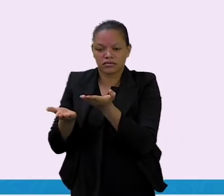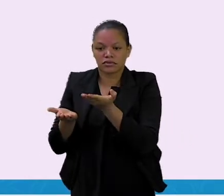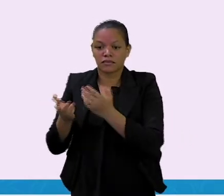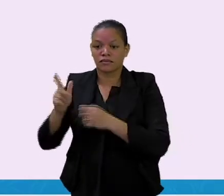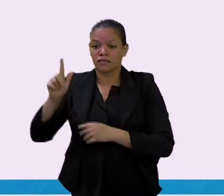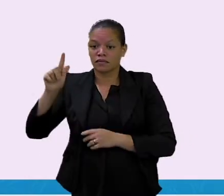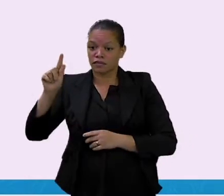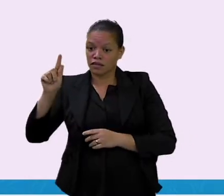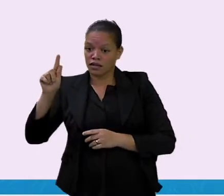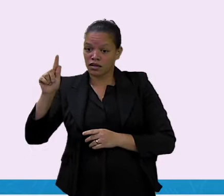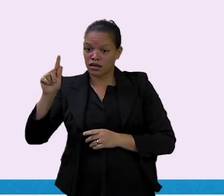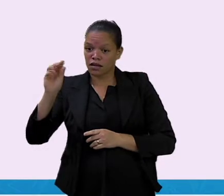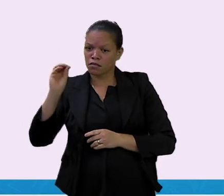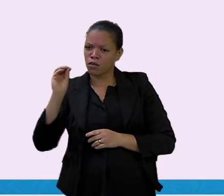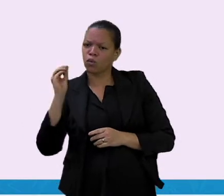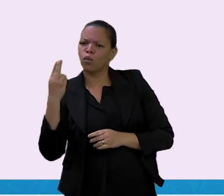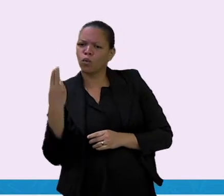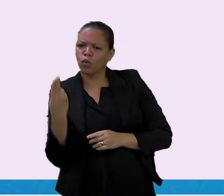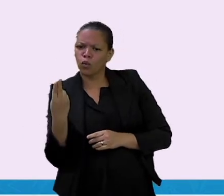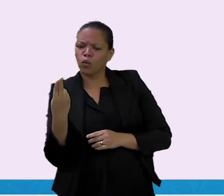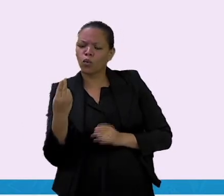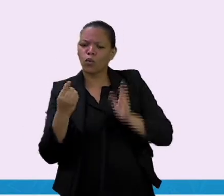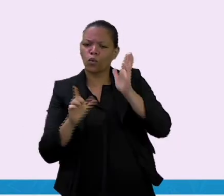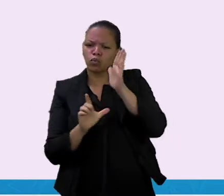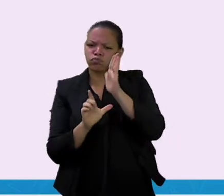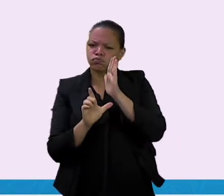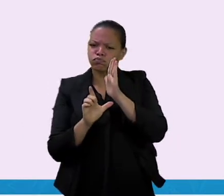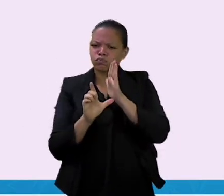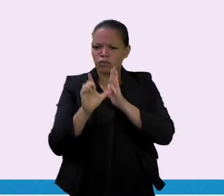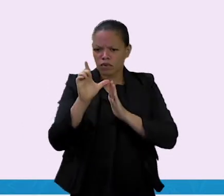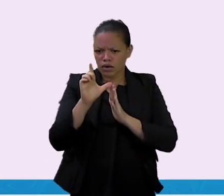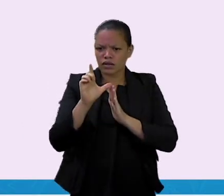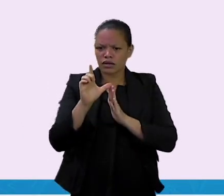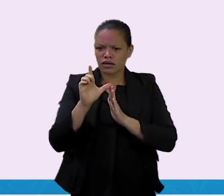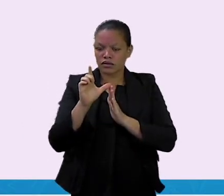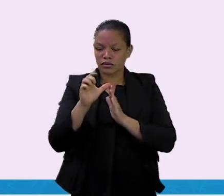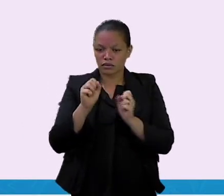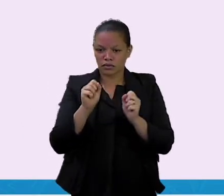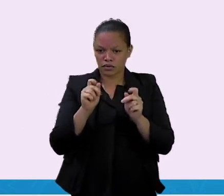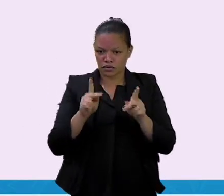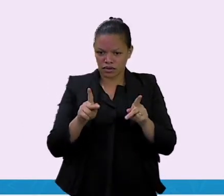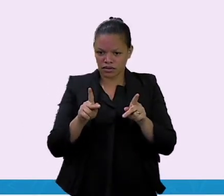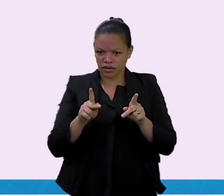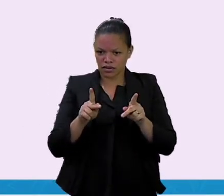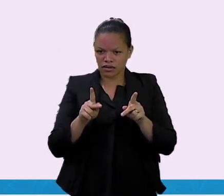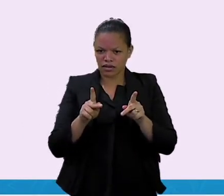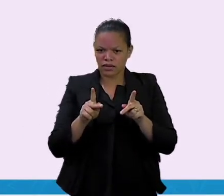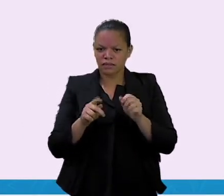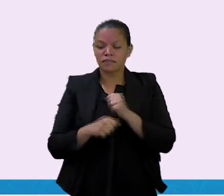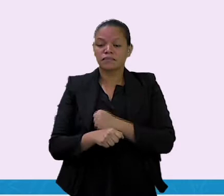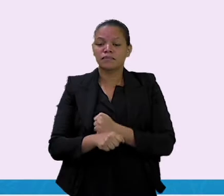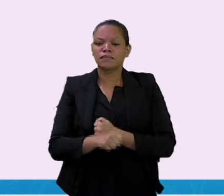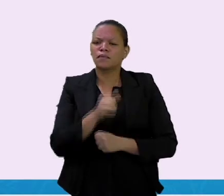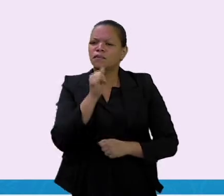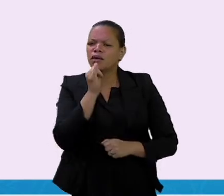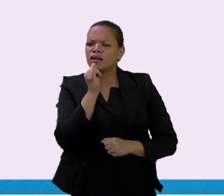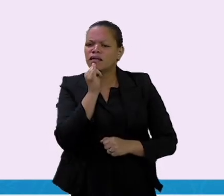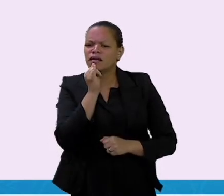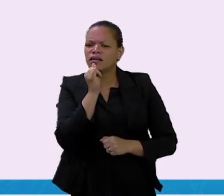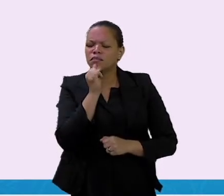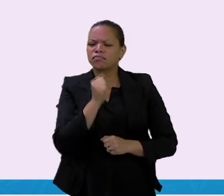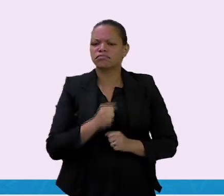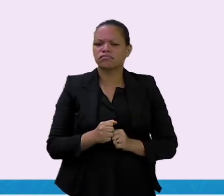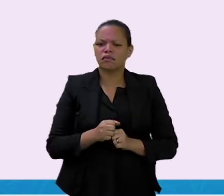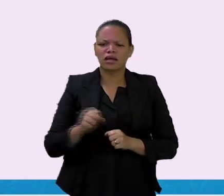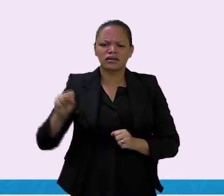quais alimentos são vendidos por gramas e quais são vendidos em mililitros? A cenoura é vendida em grama